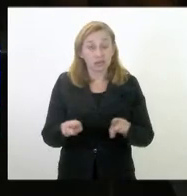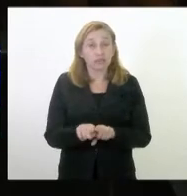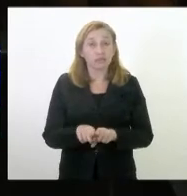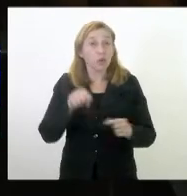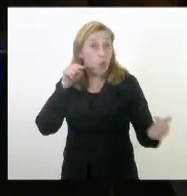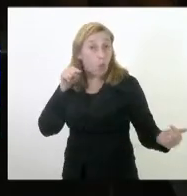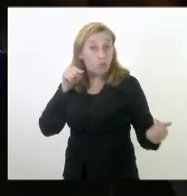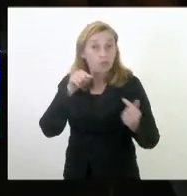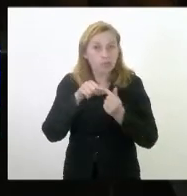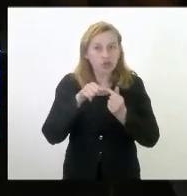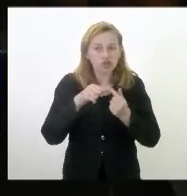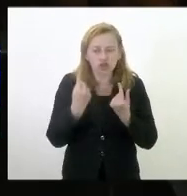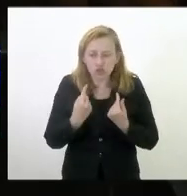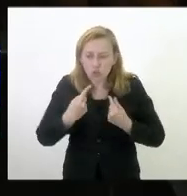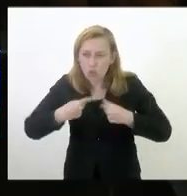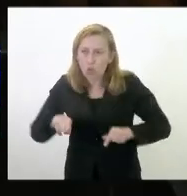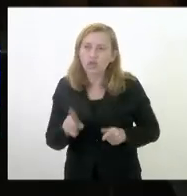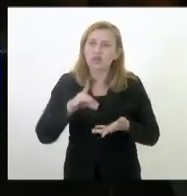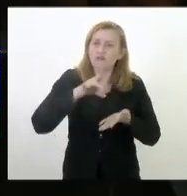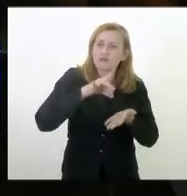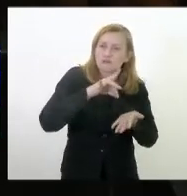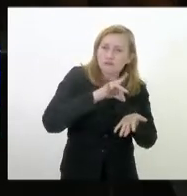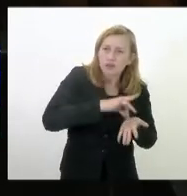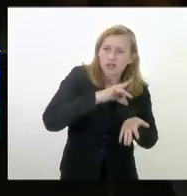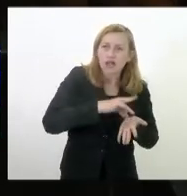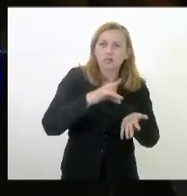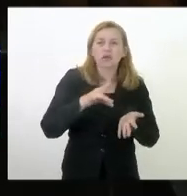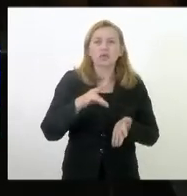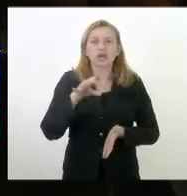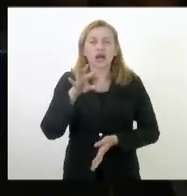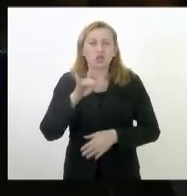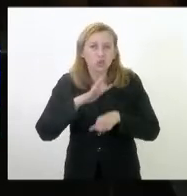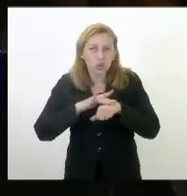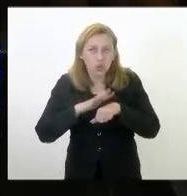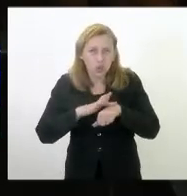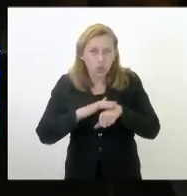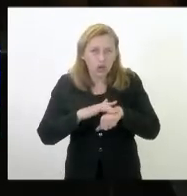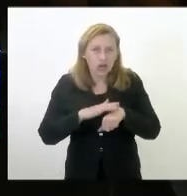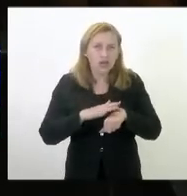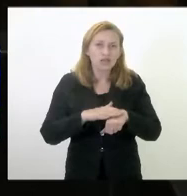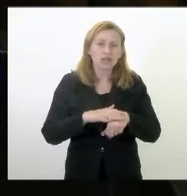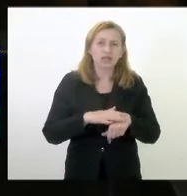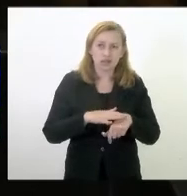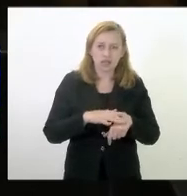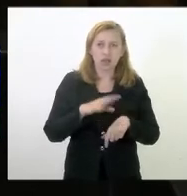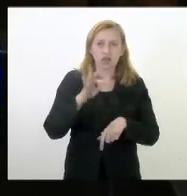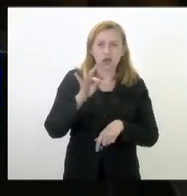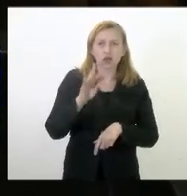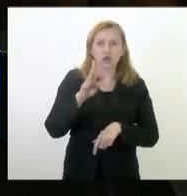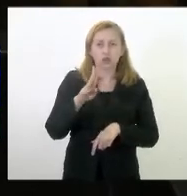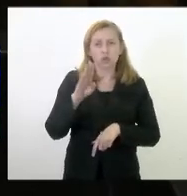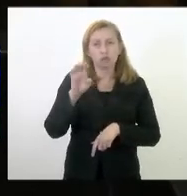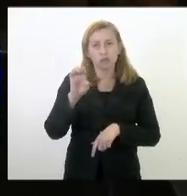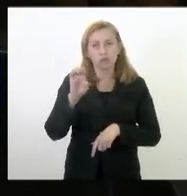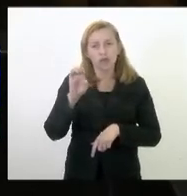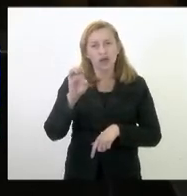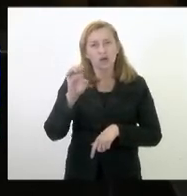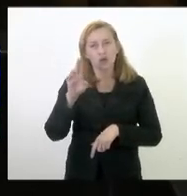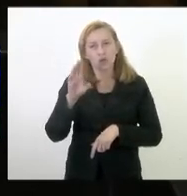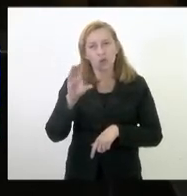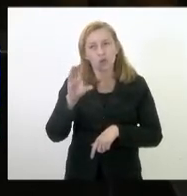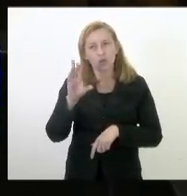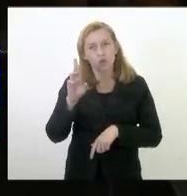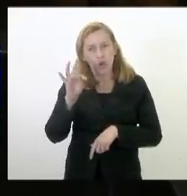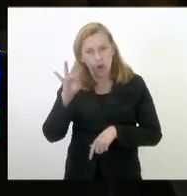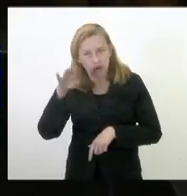objetivo de combater realmente a tuberculose, principalmente a multirresistente no nosso Estado, realmente eu acho que a gente cumpre bem